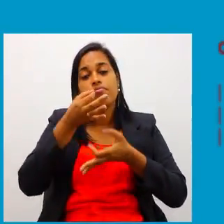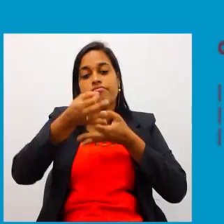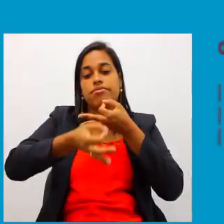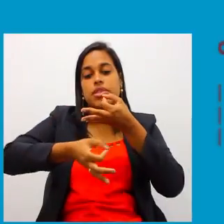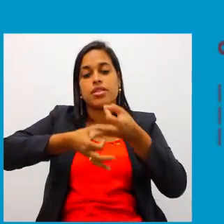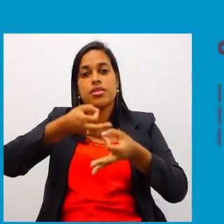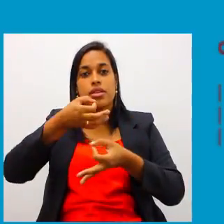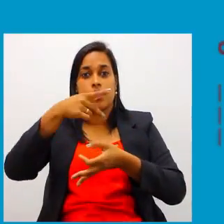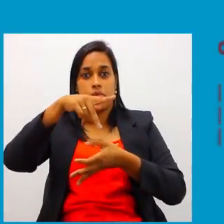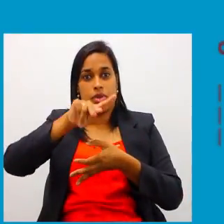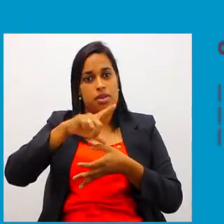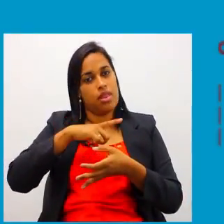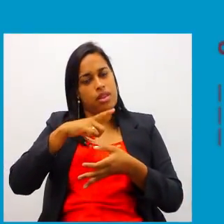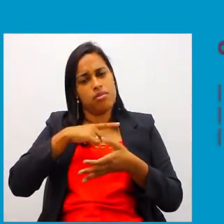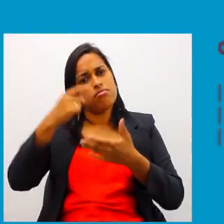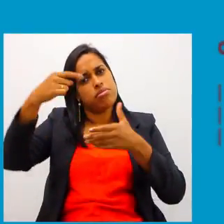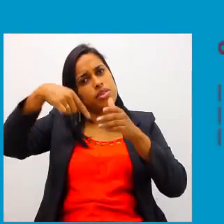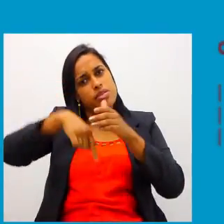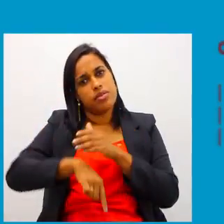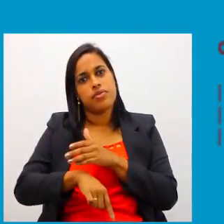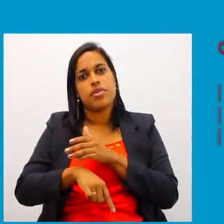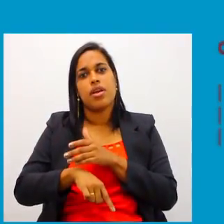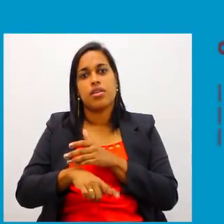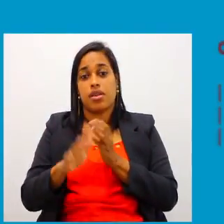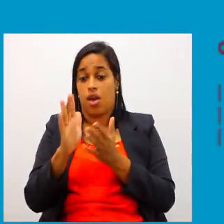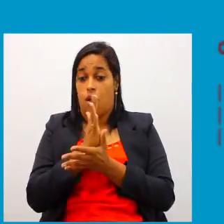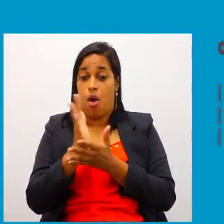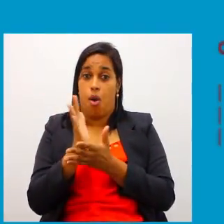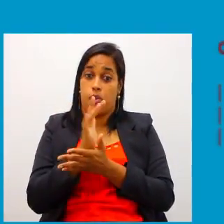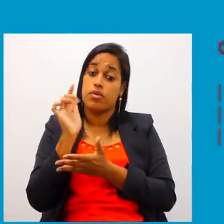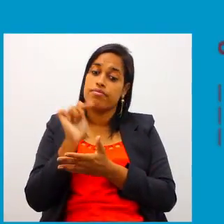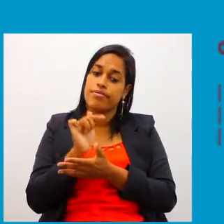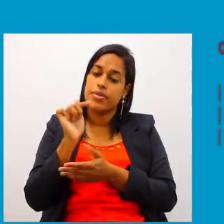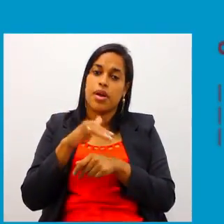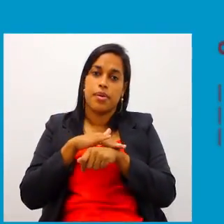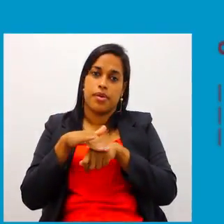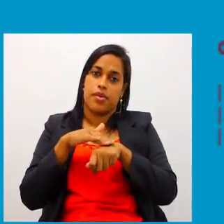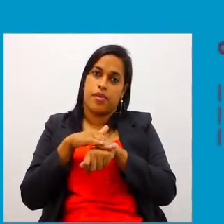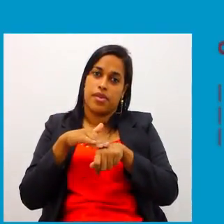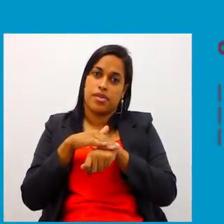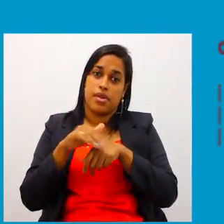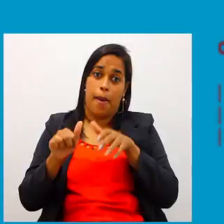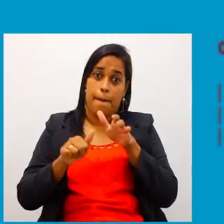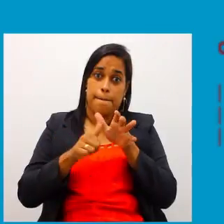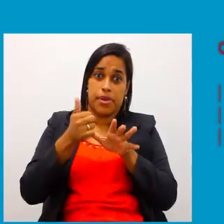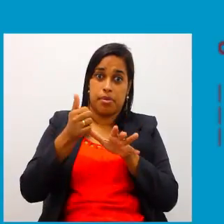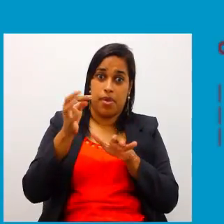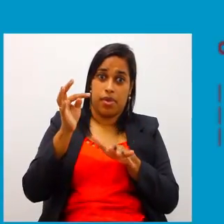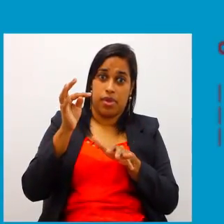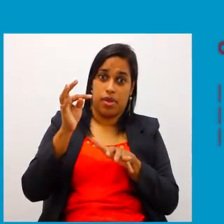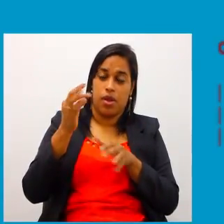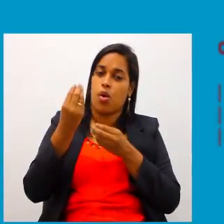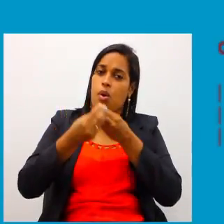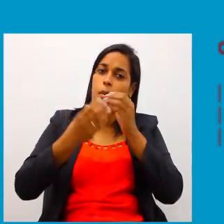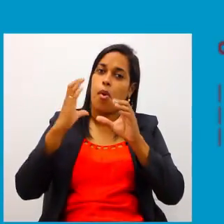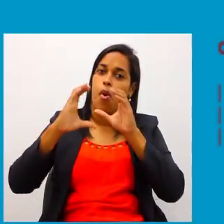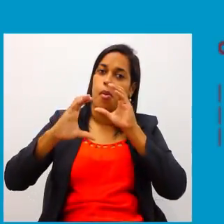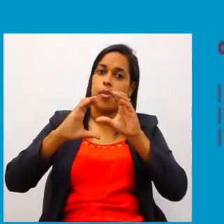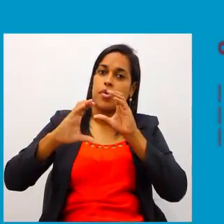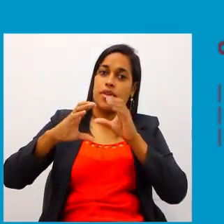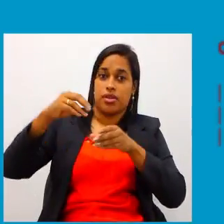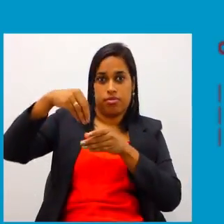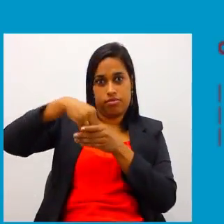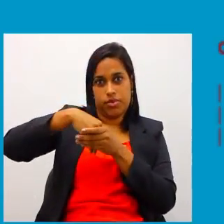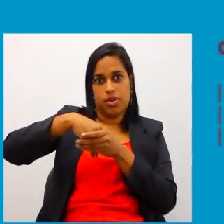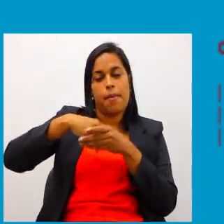você, no seu fascículo tem dicas mais aprofundadas. Aqui eu destaquei alguns para a gente conversar. Primeiro é o tom. O memorando, como é uma comunicação interna,